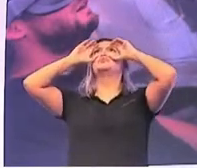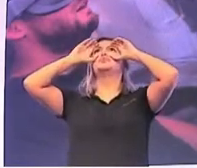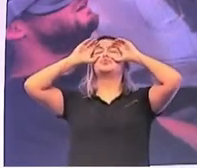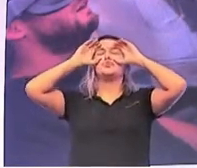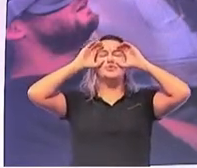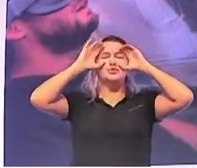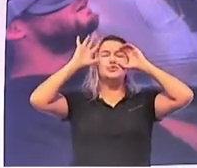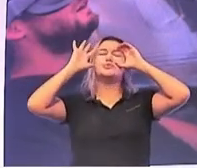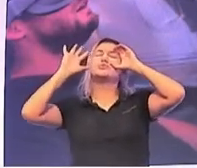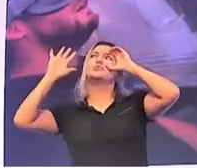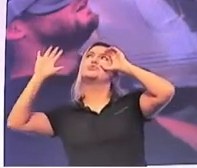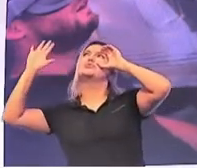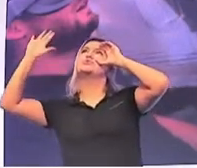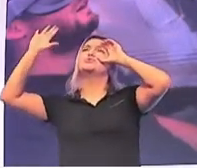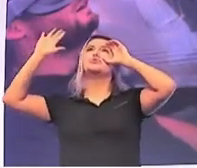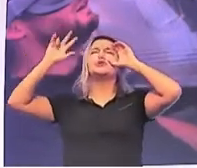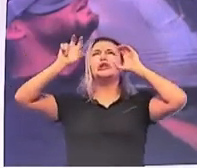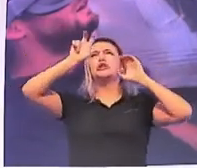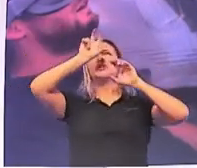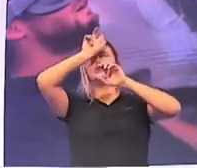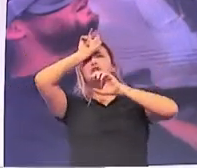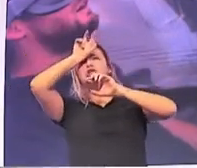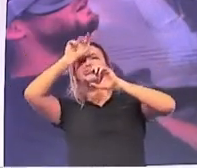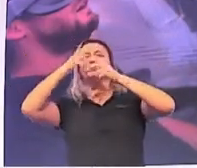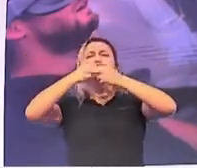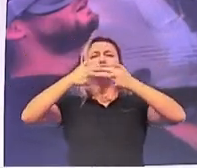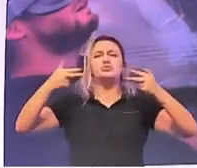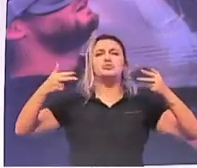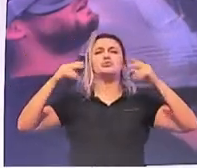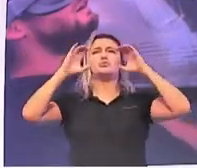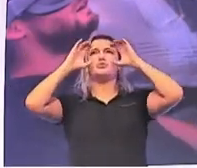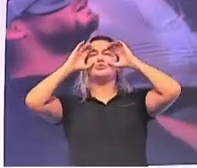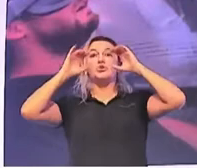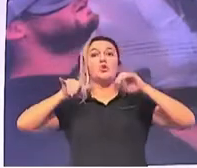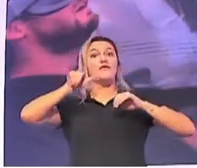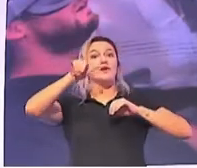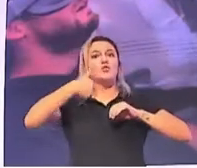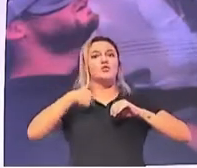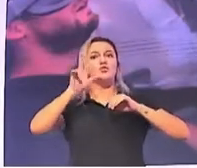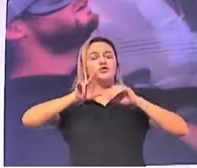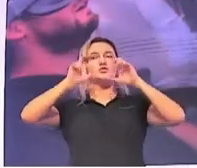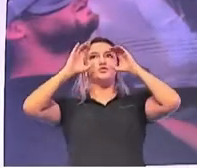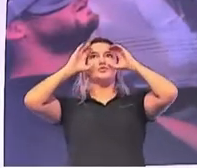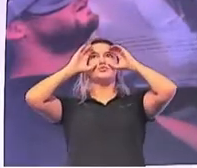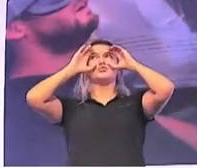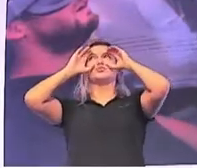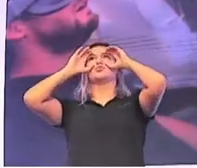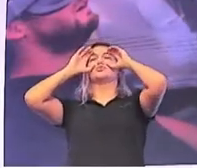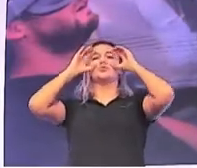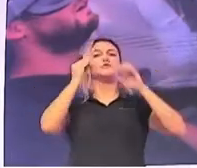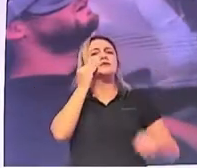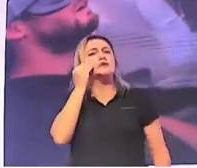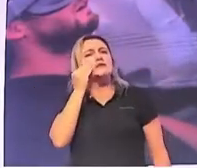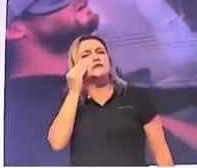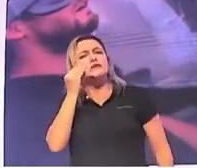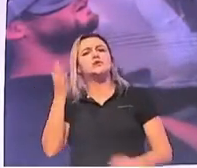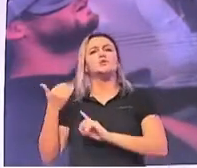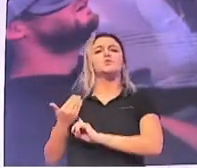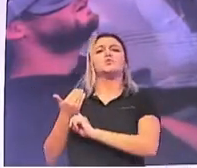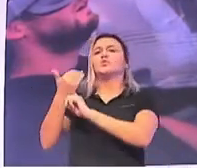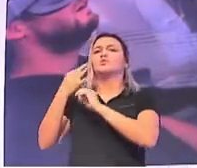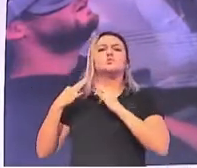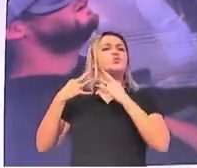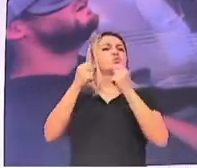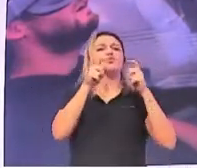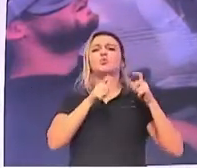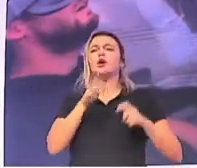está viajando. É muito bacana. Comecei a usar esses óculos no avião, a minha vida mudou. Muito bacana. Então, vou testando ferramenta, testando tecnologia em todo